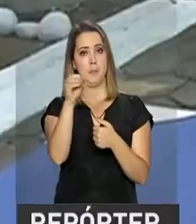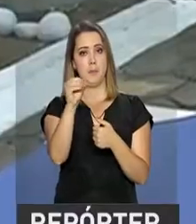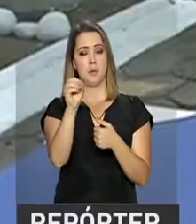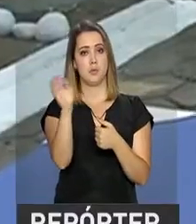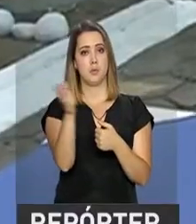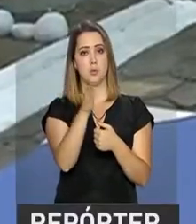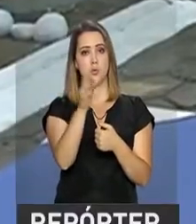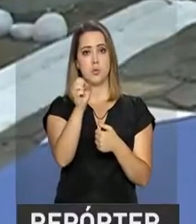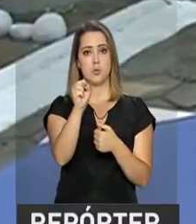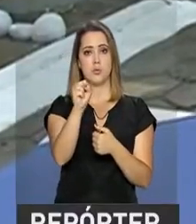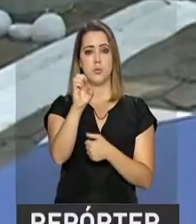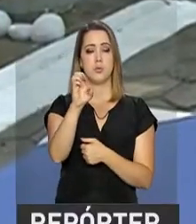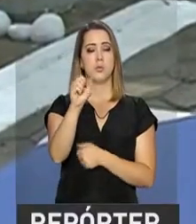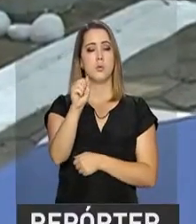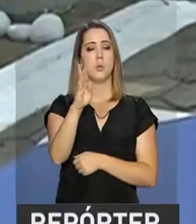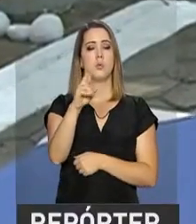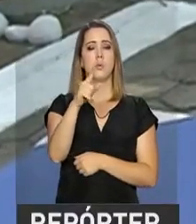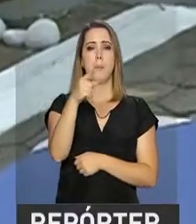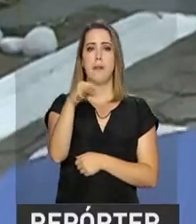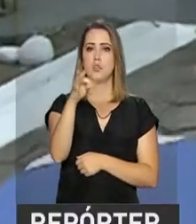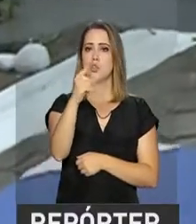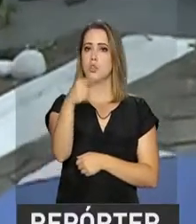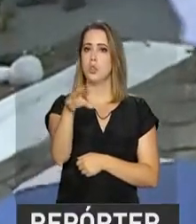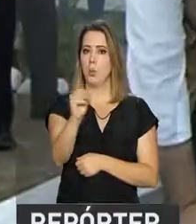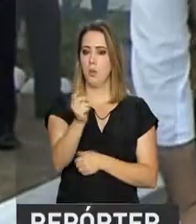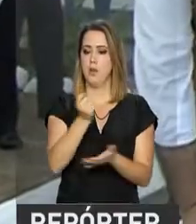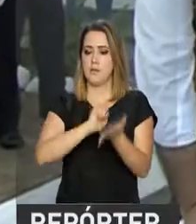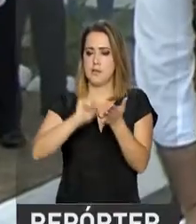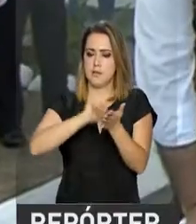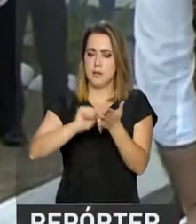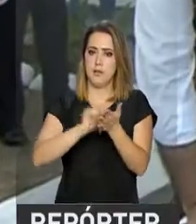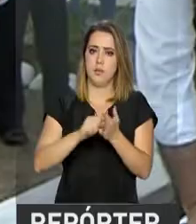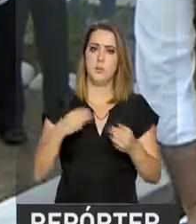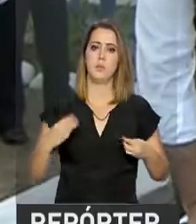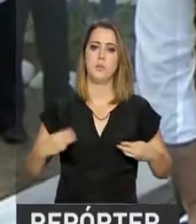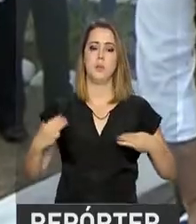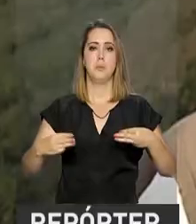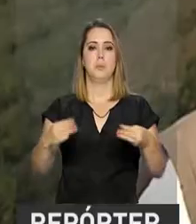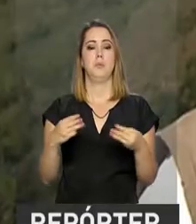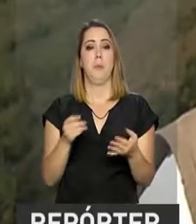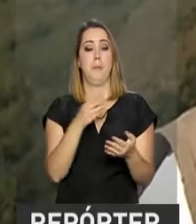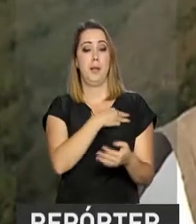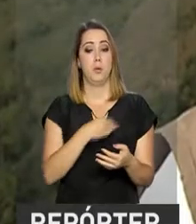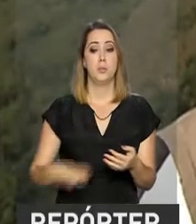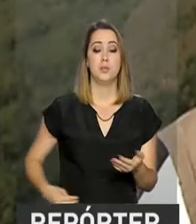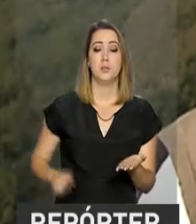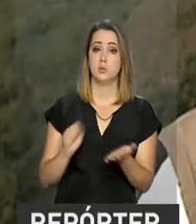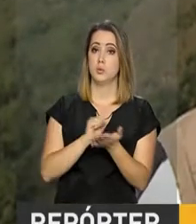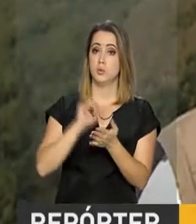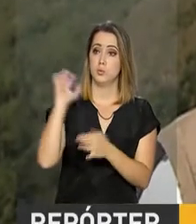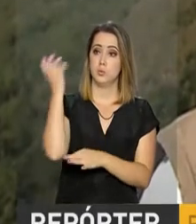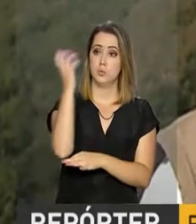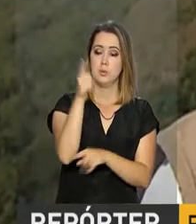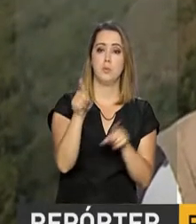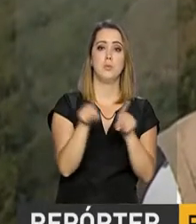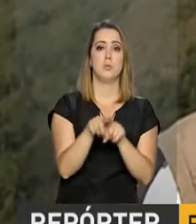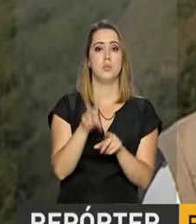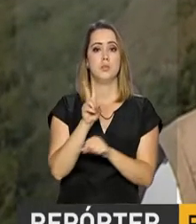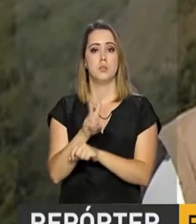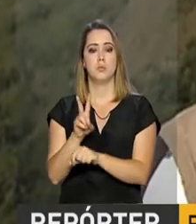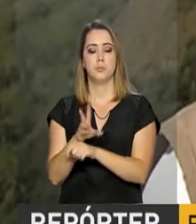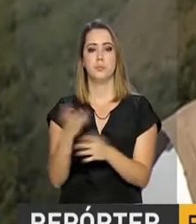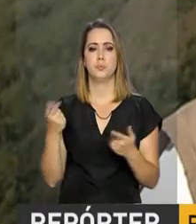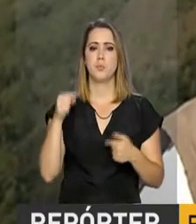portaria foi assinada pelos ministros do meio ambiente sarney filho e da defesa raul jungmann isso aqui é um patrimônio que hoje se